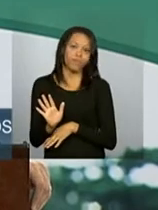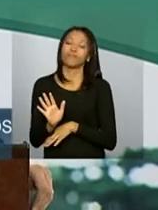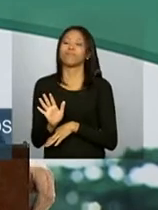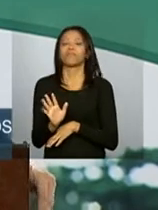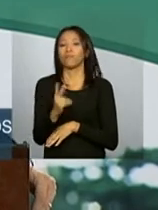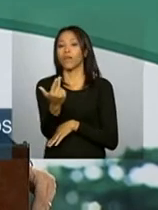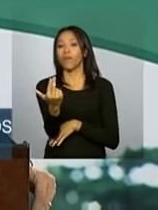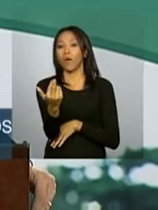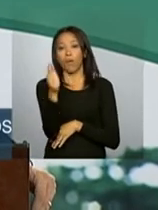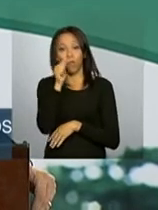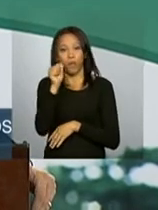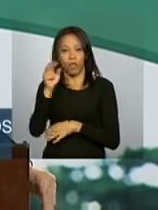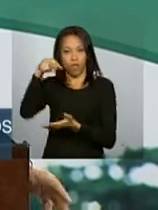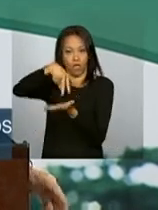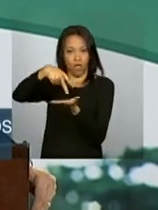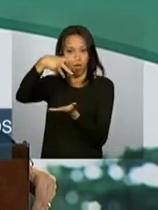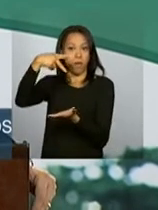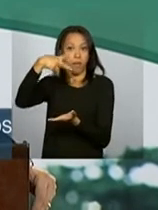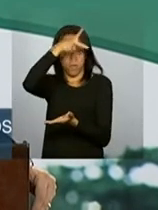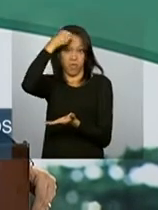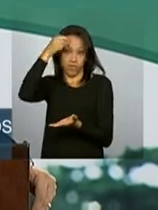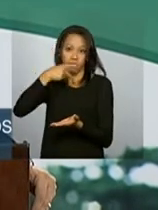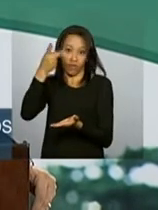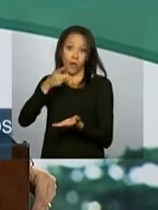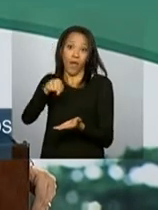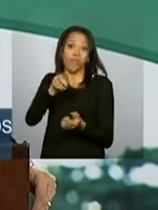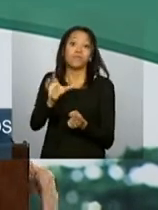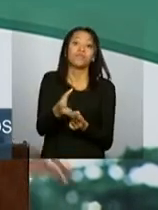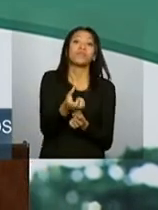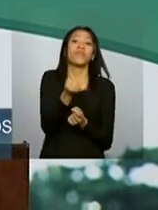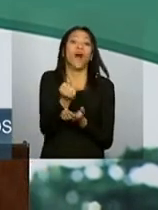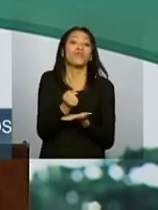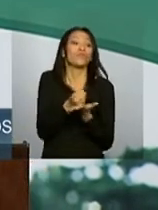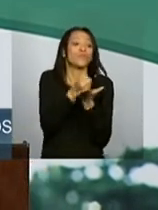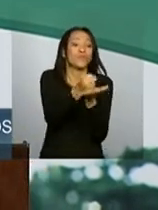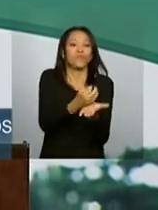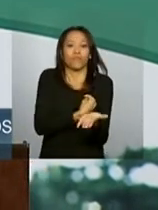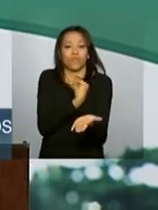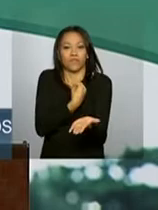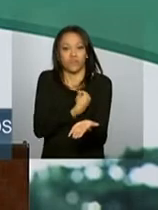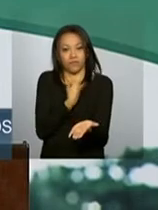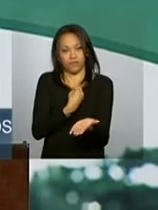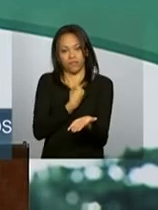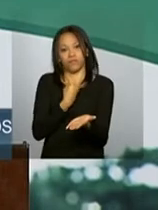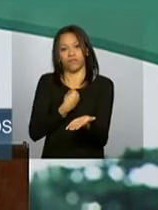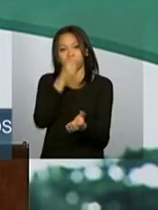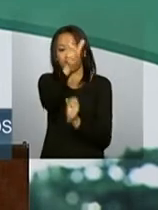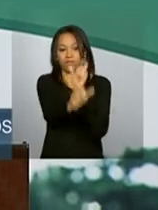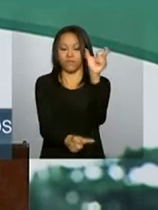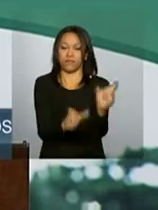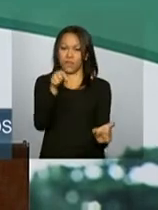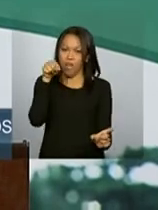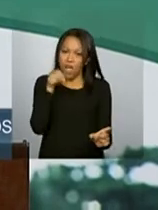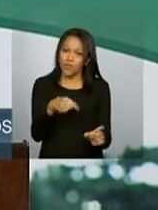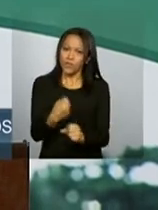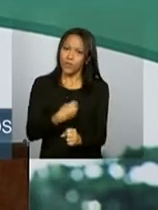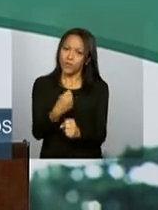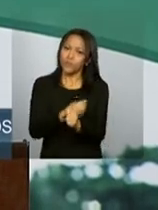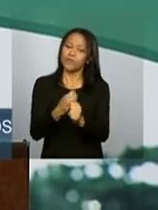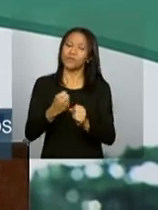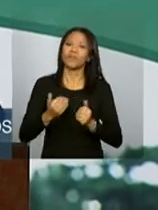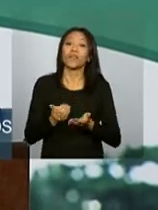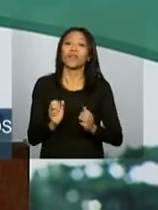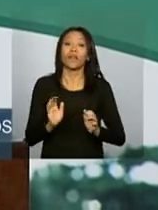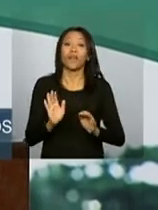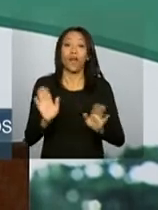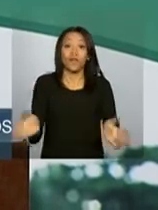aqui, elas salvam vidas. São obras que também ajudam na área de saúde